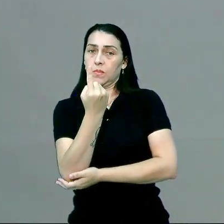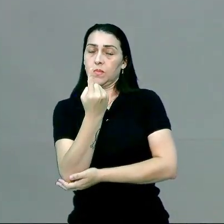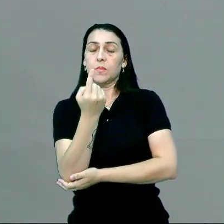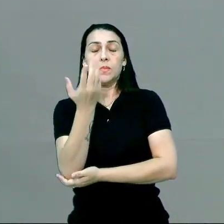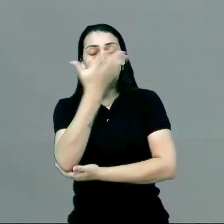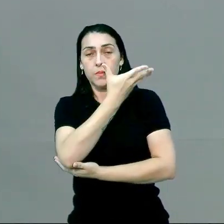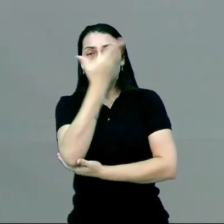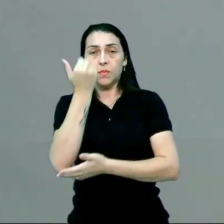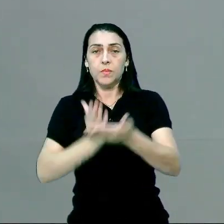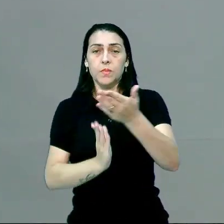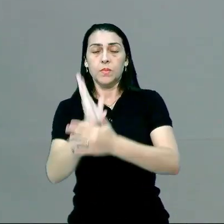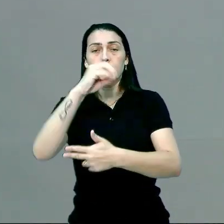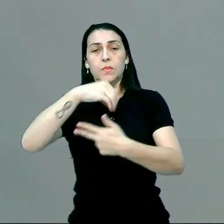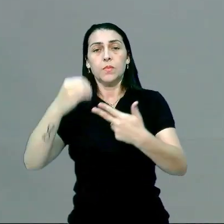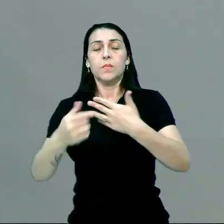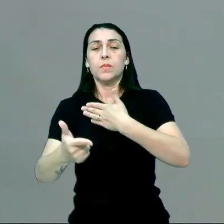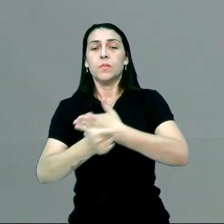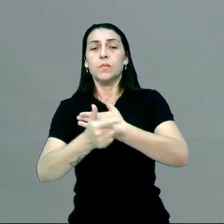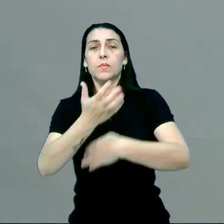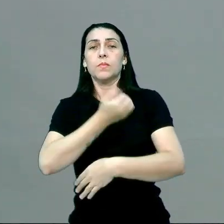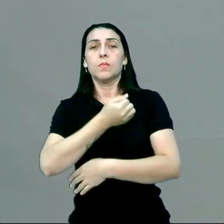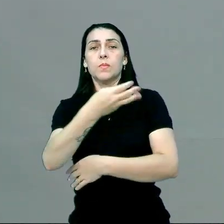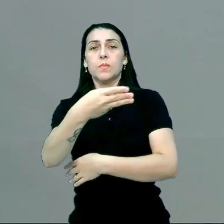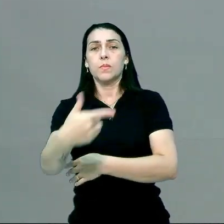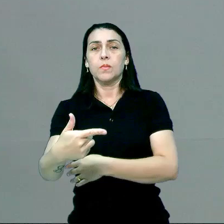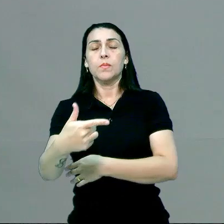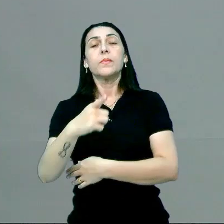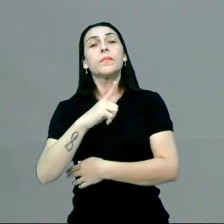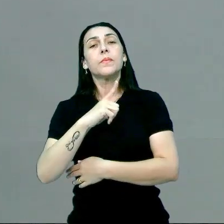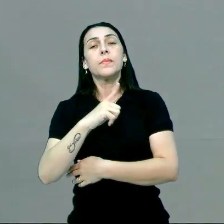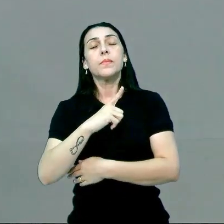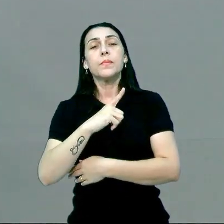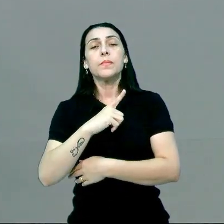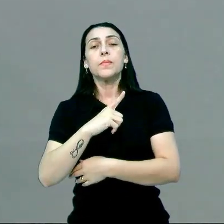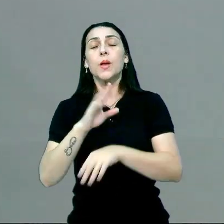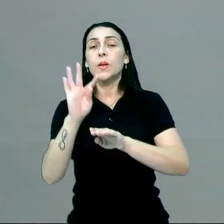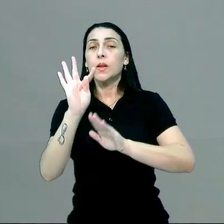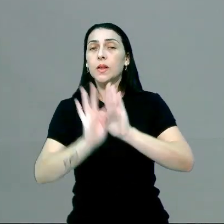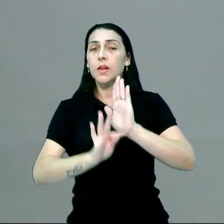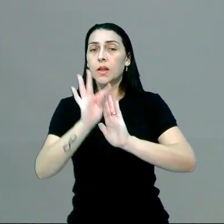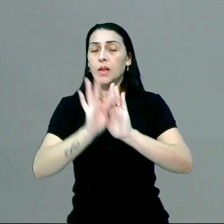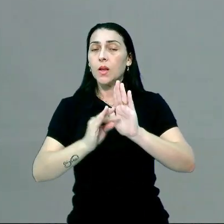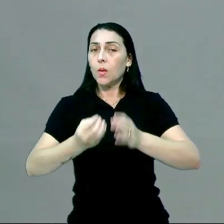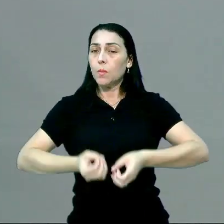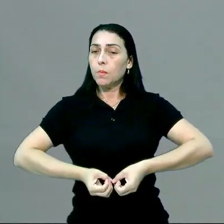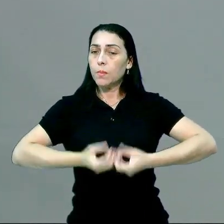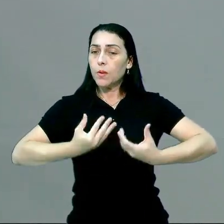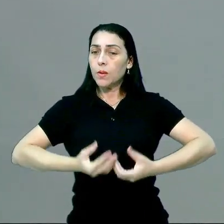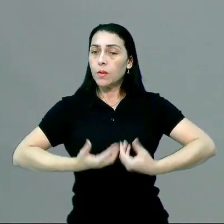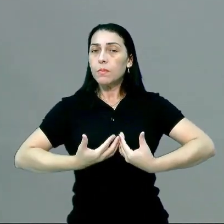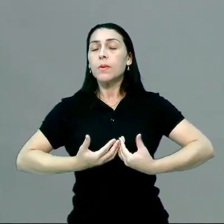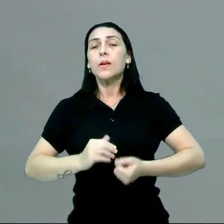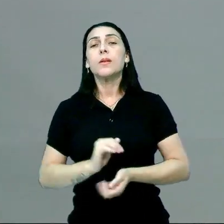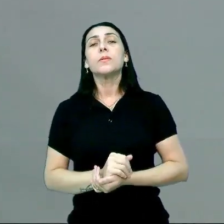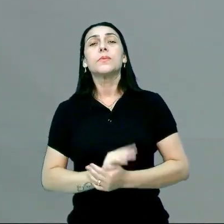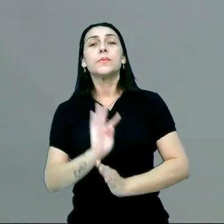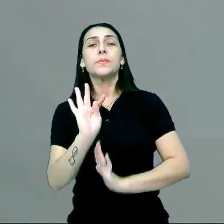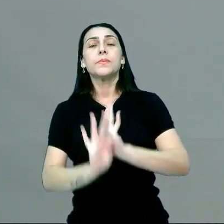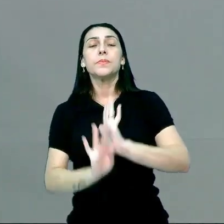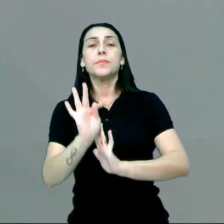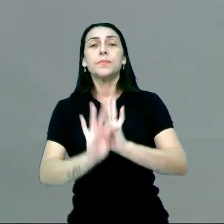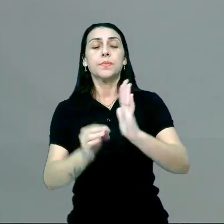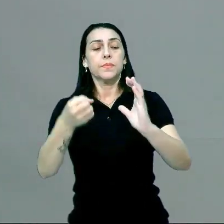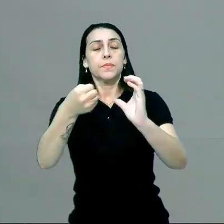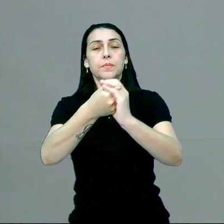Aprova Enem. Lá na página 42, nós iremos trabalhar um texto, que é um poema, e através desse texto,